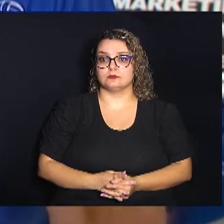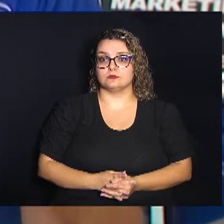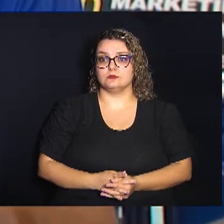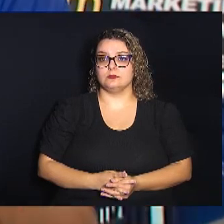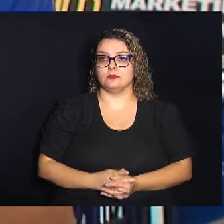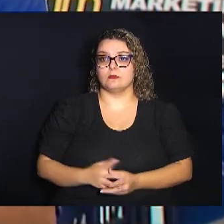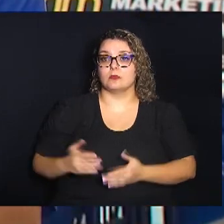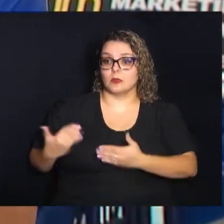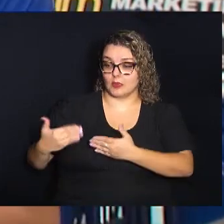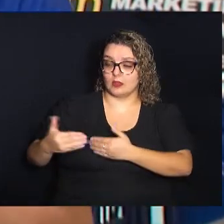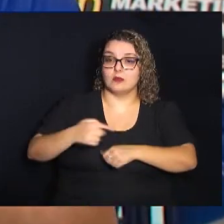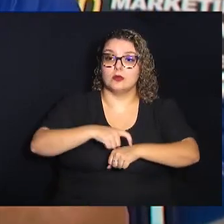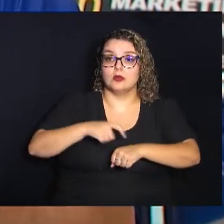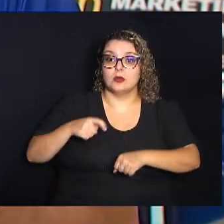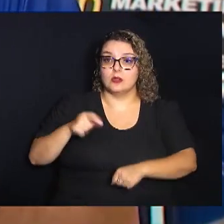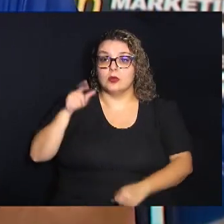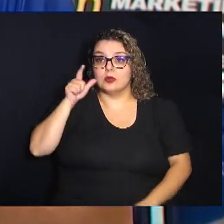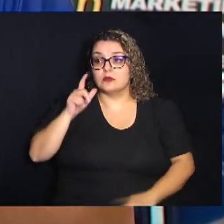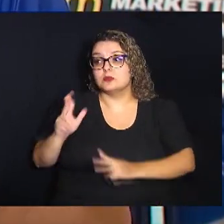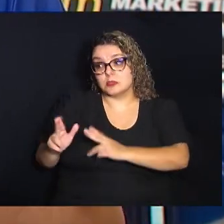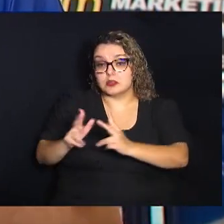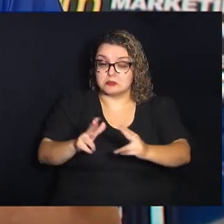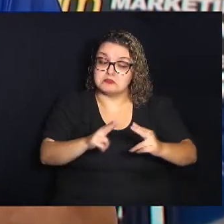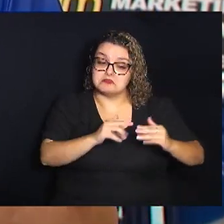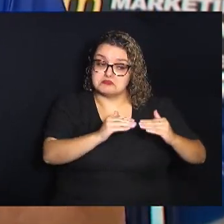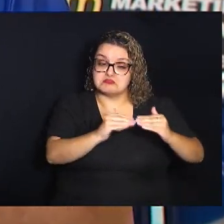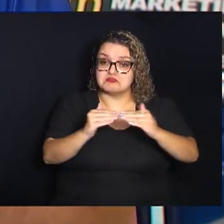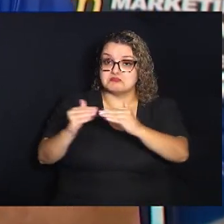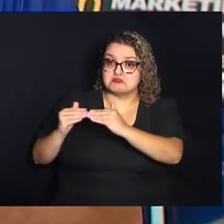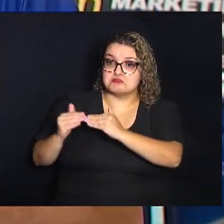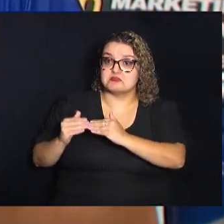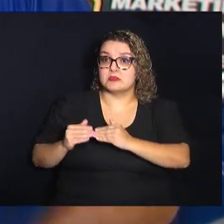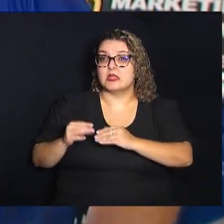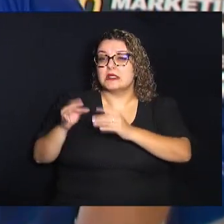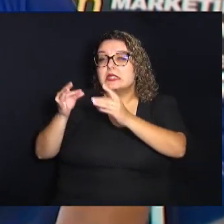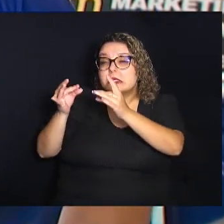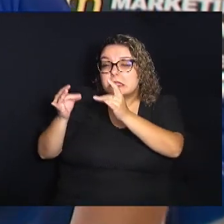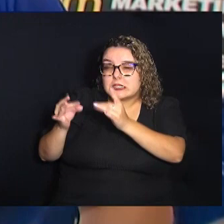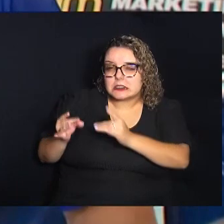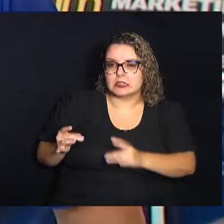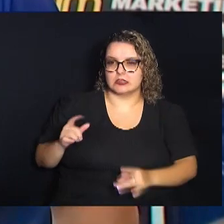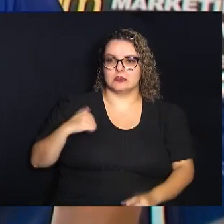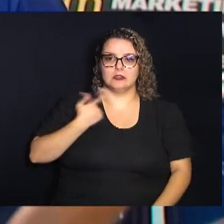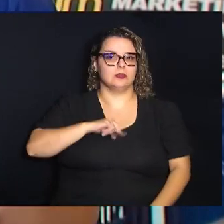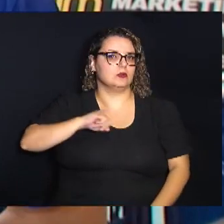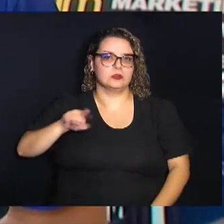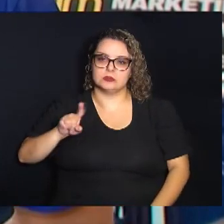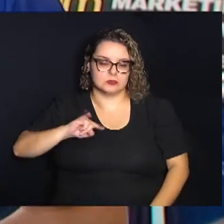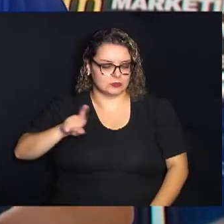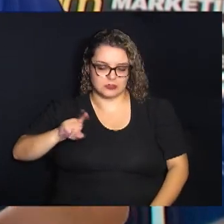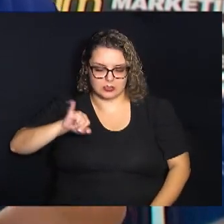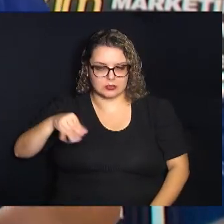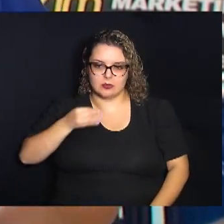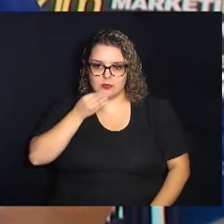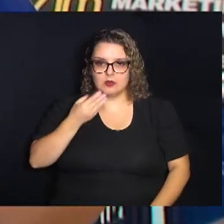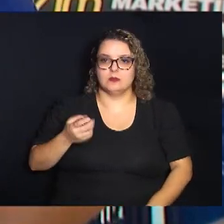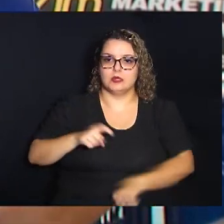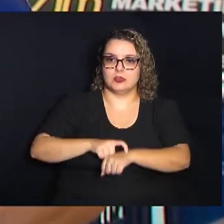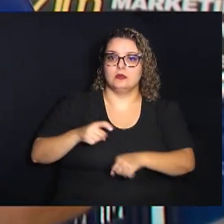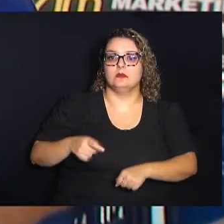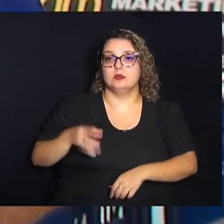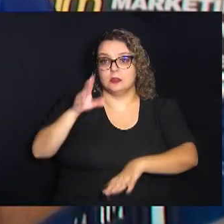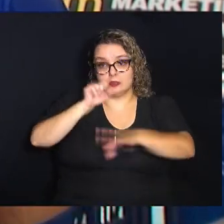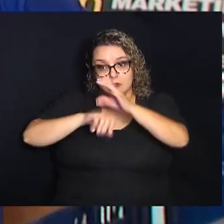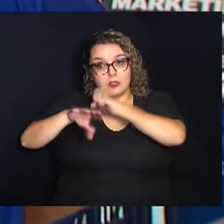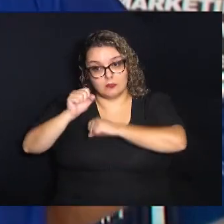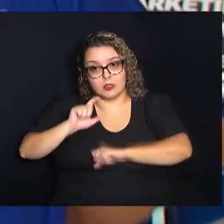toda a temporada, conseguiu jogar de igual a igual. E foram esses detalhes que a gente não aproveitou nesses momentos e a gente acaba perdendo jogos que